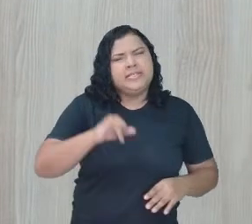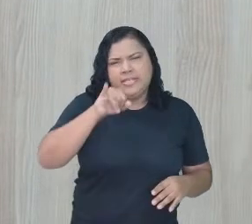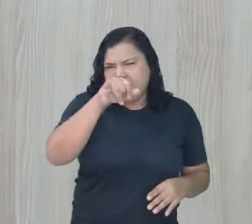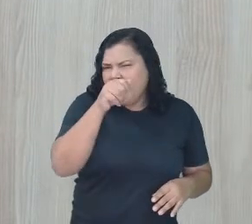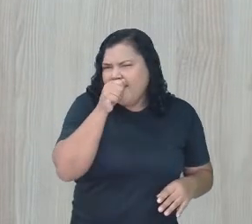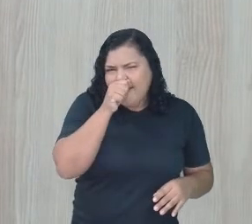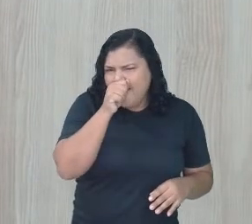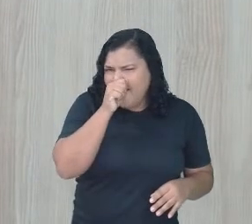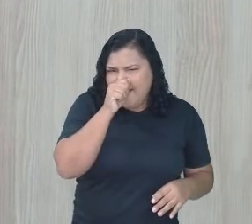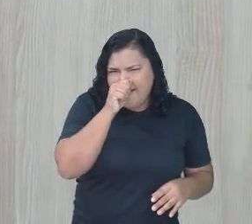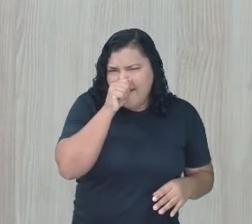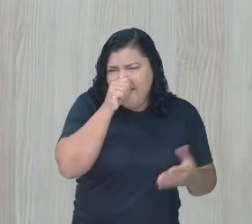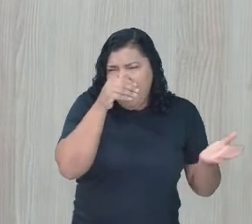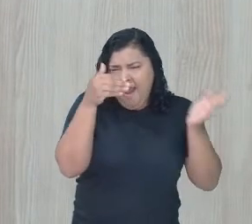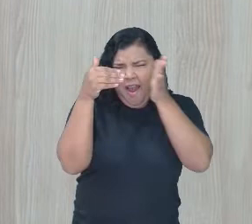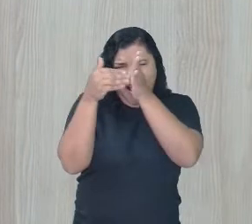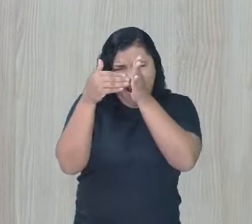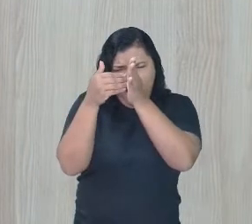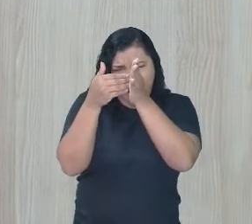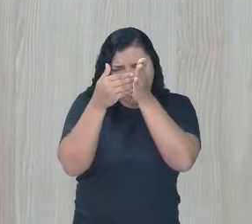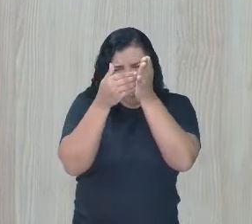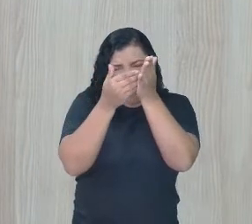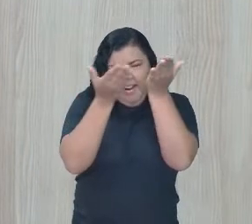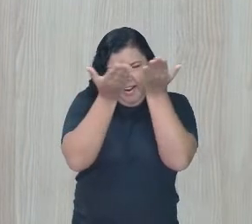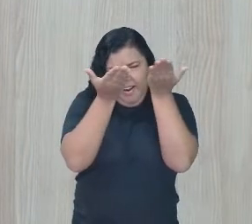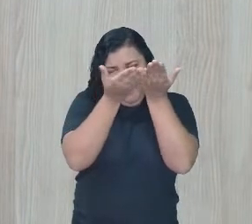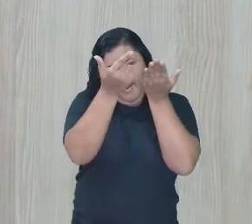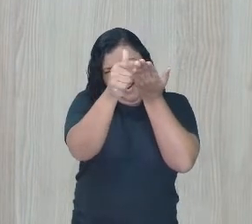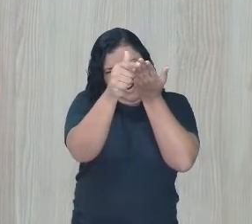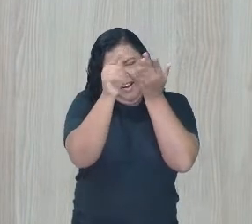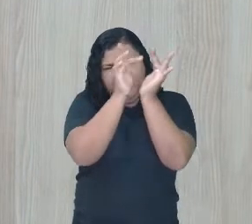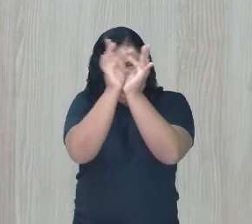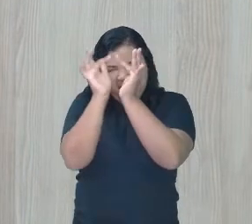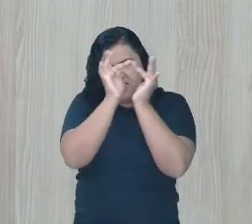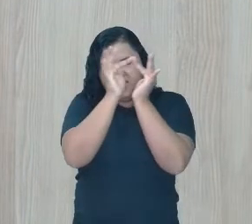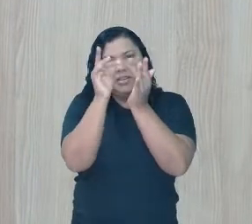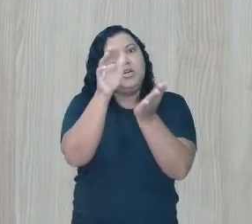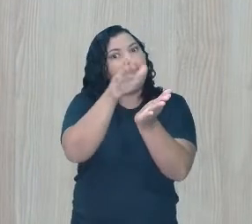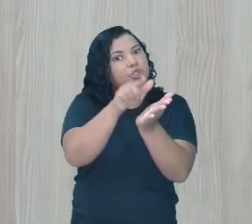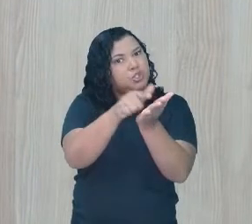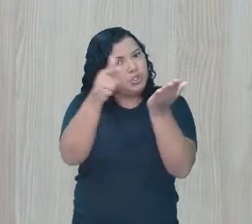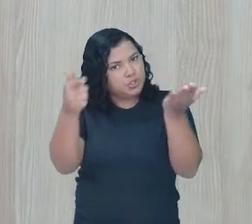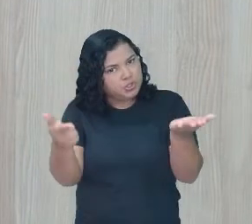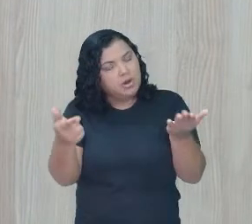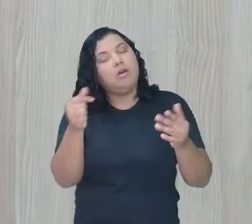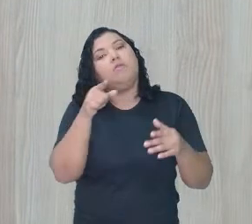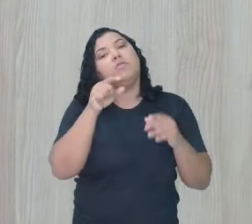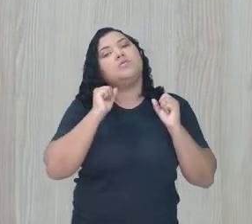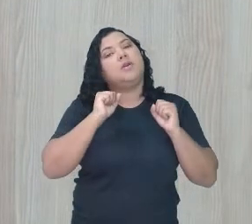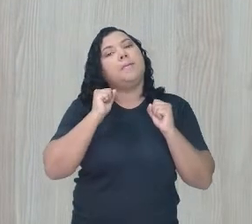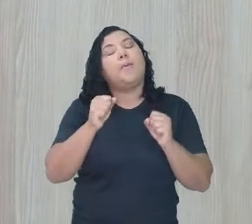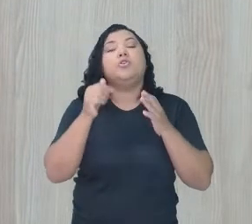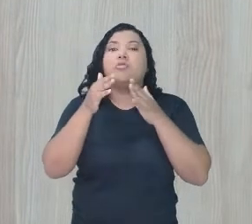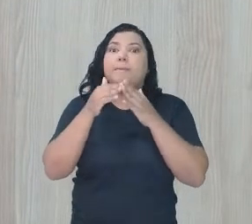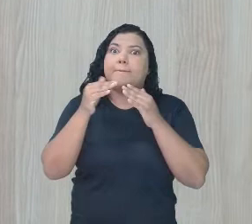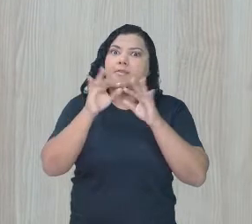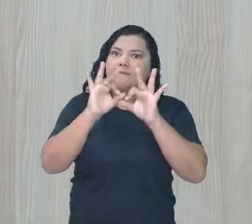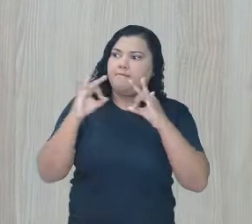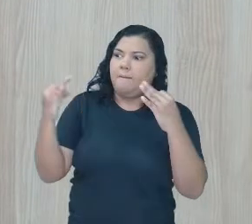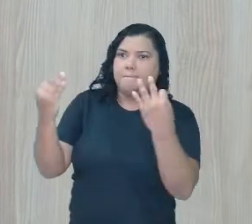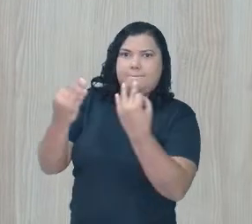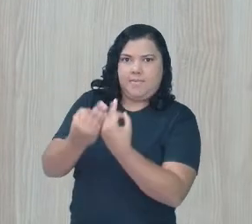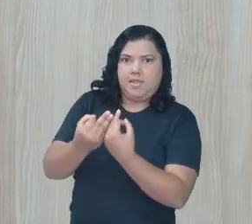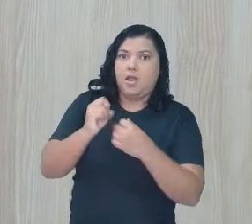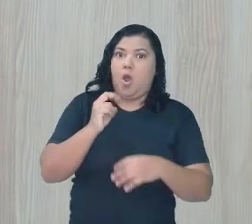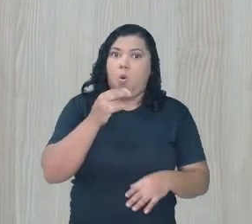não conseguiu ter contato com um jornal impresso, de repente você pode pedir a um familiar seu, de